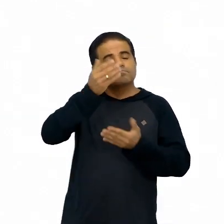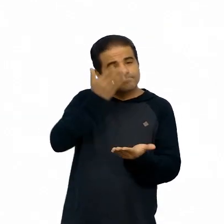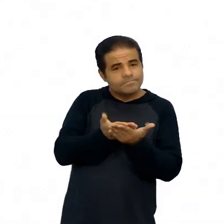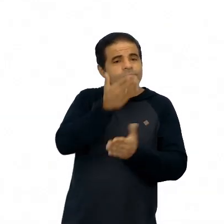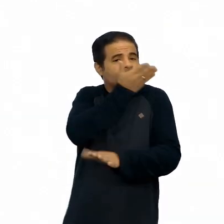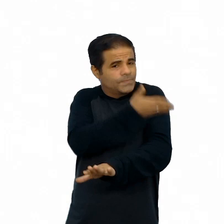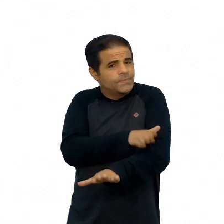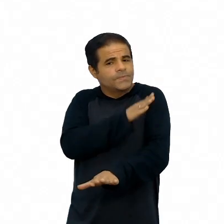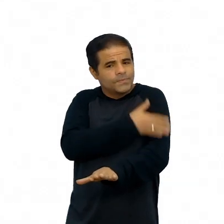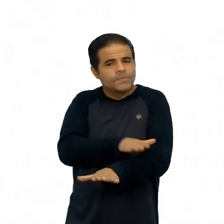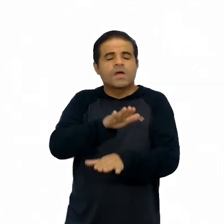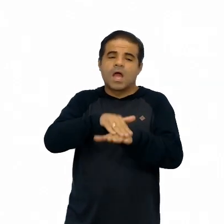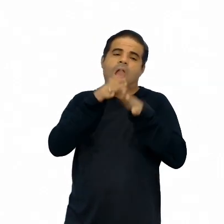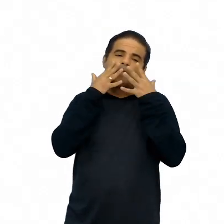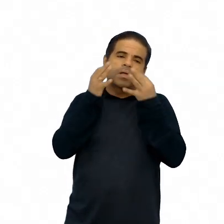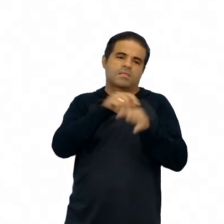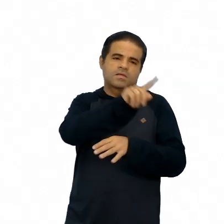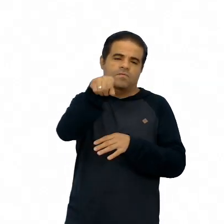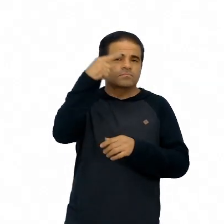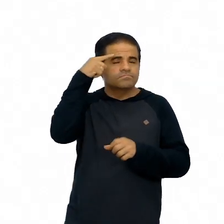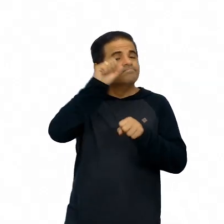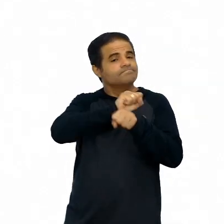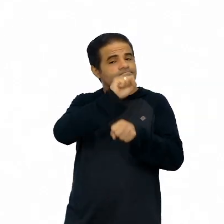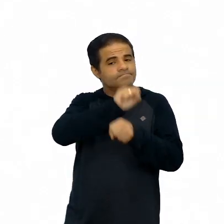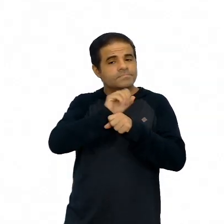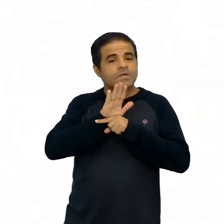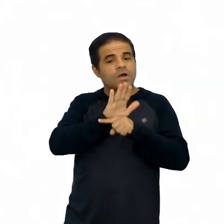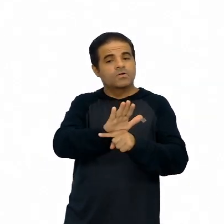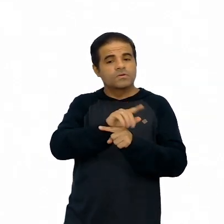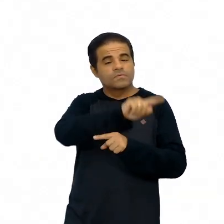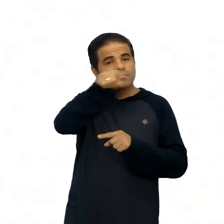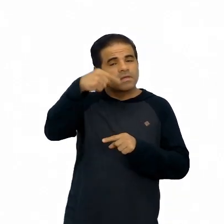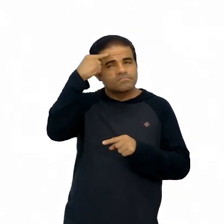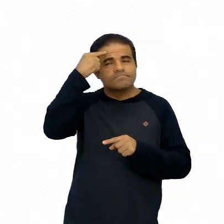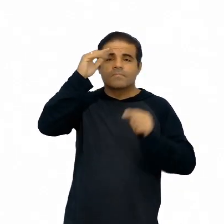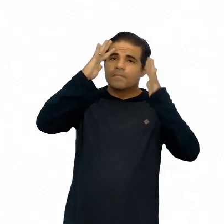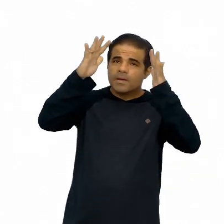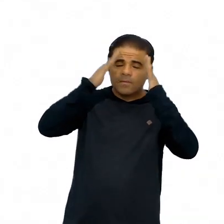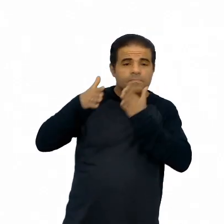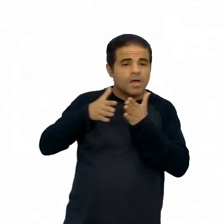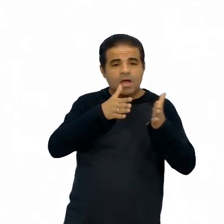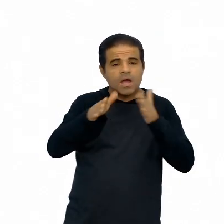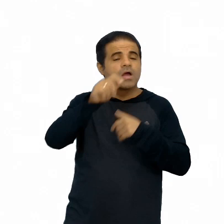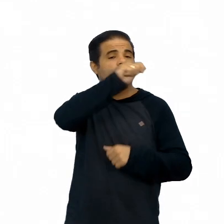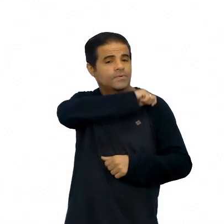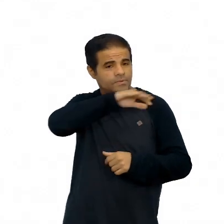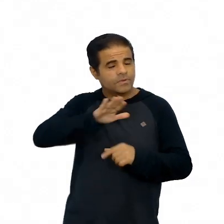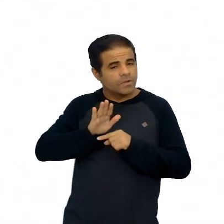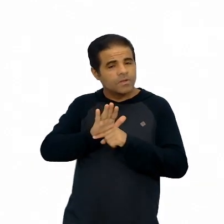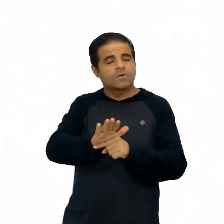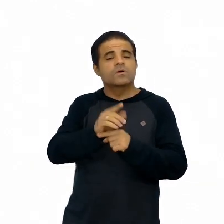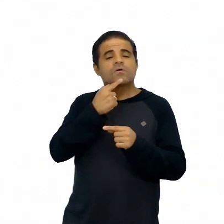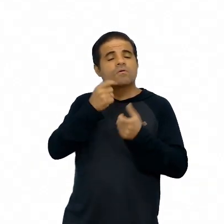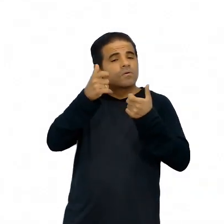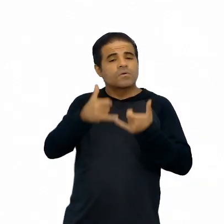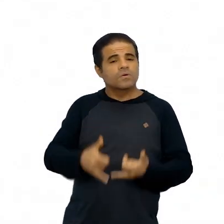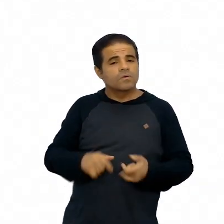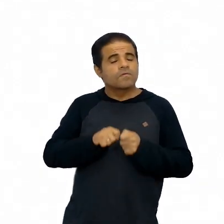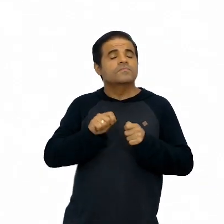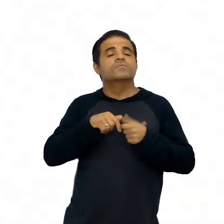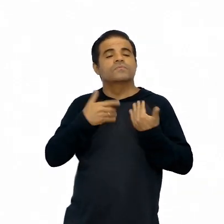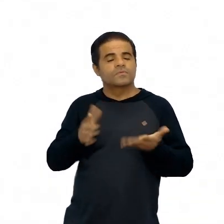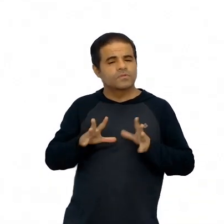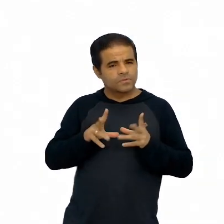é aí que eu chamo a atenção de vocês. Espero que ajudar vocês a pensar na trajetória desse aluno. E aí eu falo, o que vocês vão